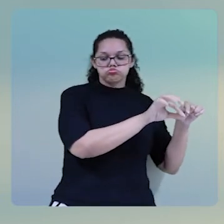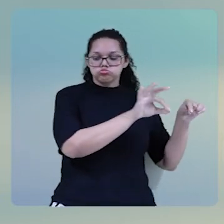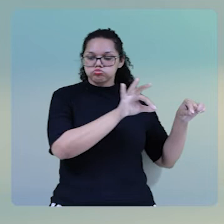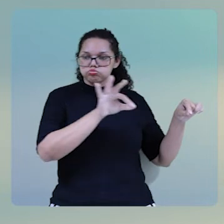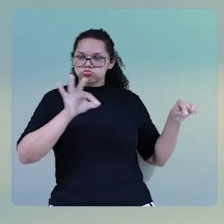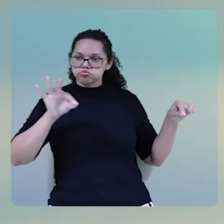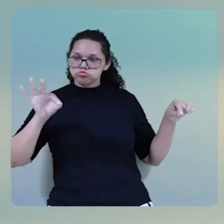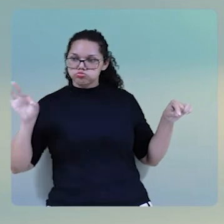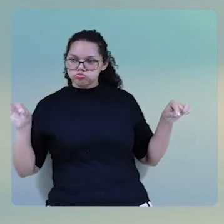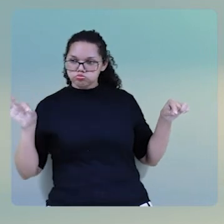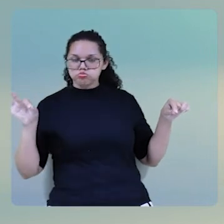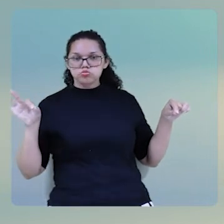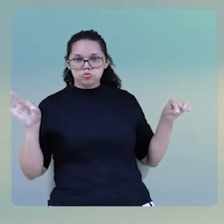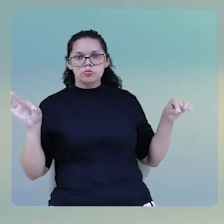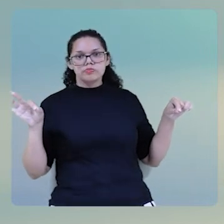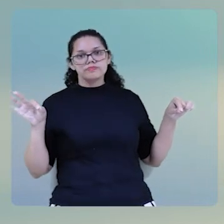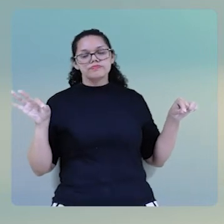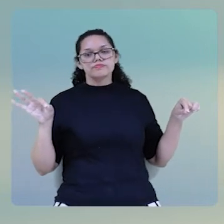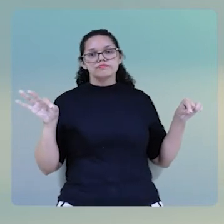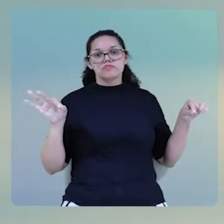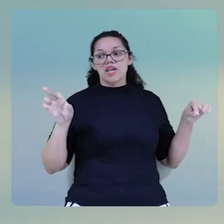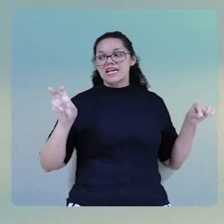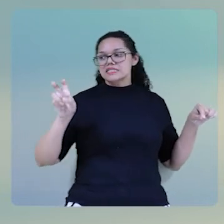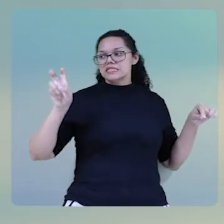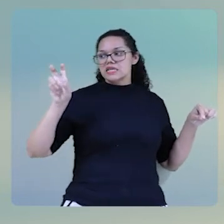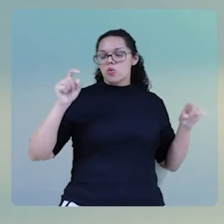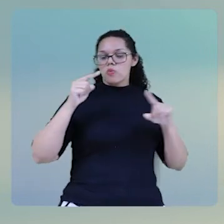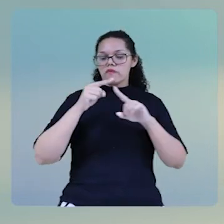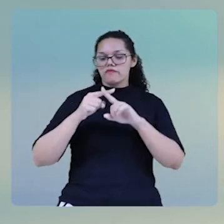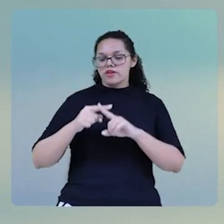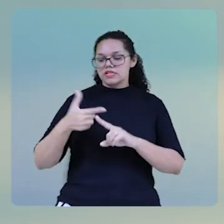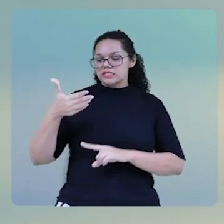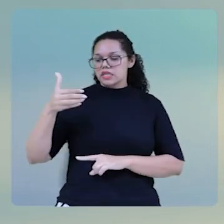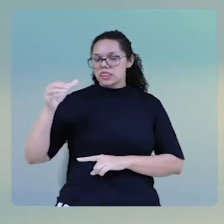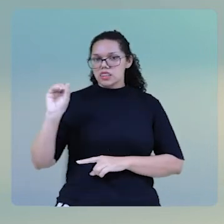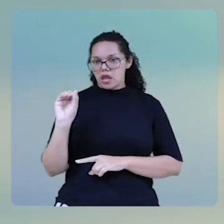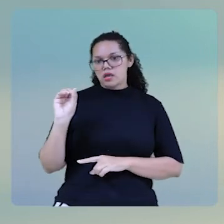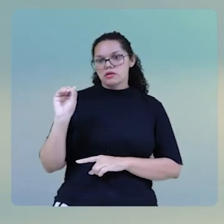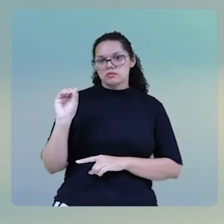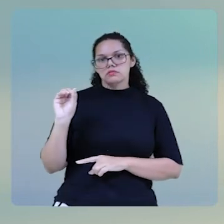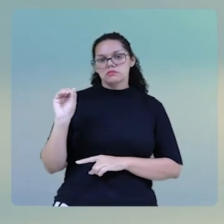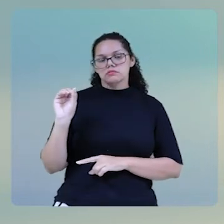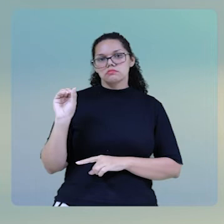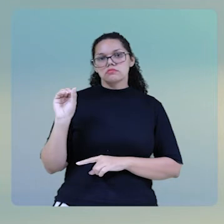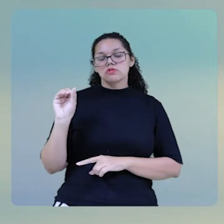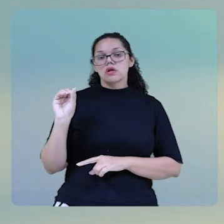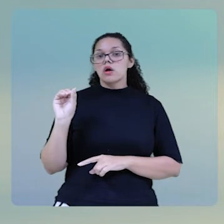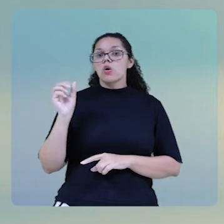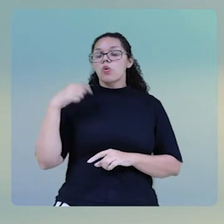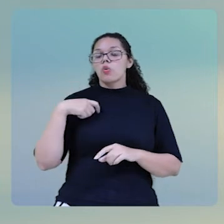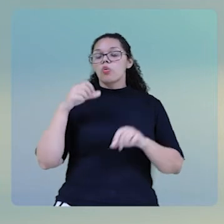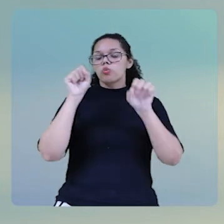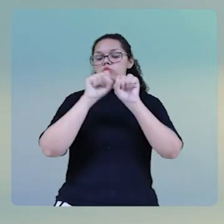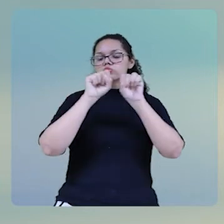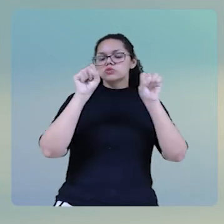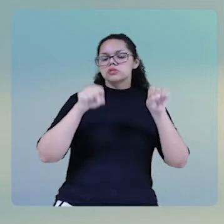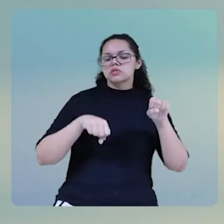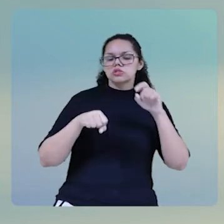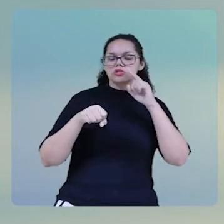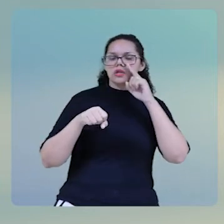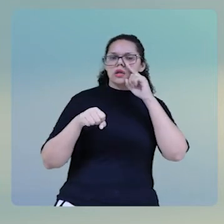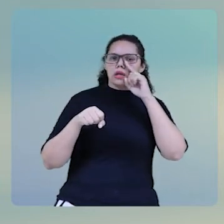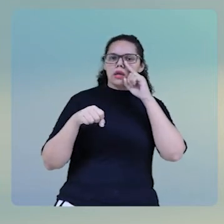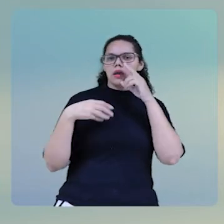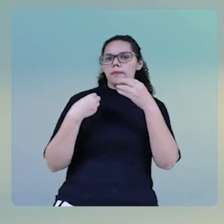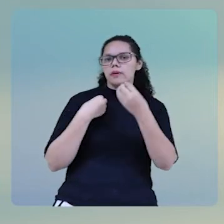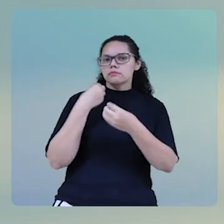de constante elástica K igual a 5 vezes 10 a menos 2 newtons por centímetro. O sistema mola condutor está imerso